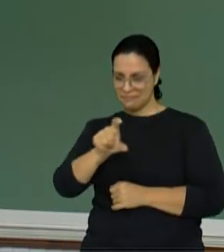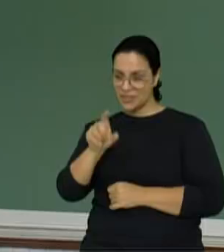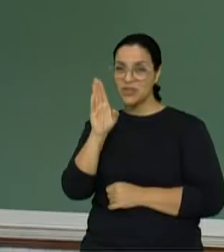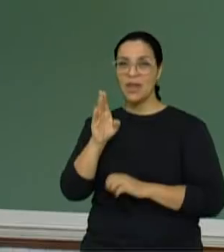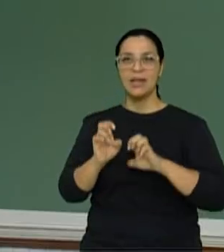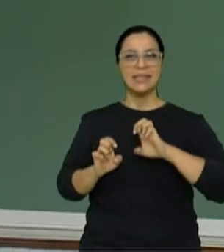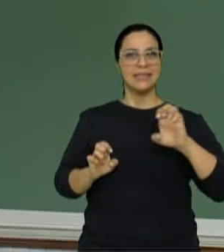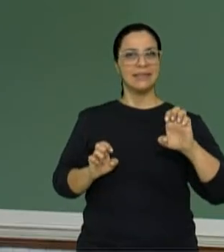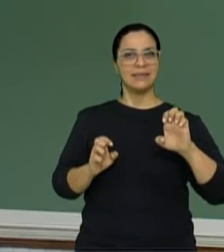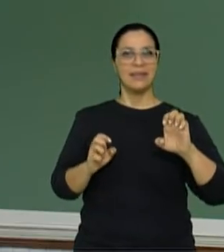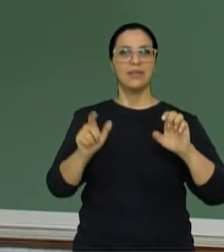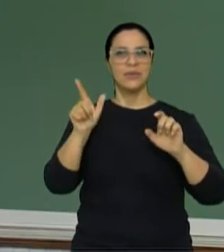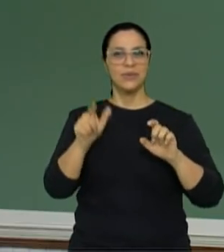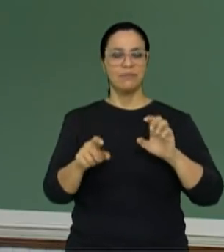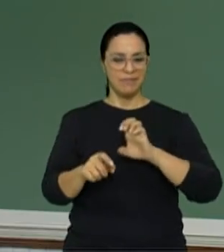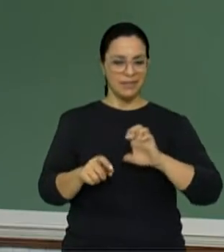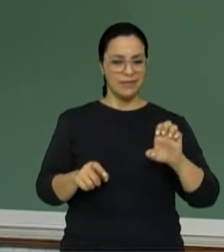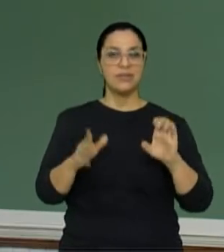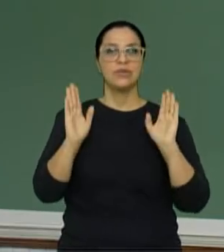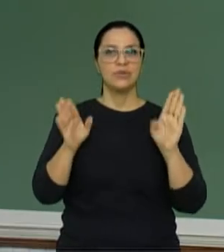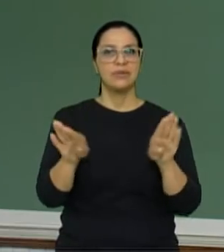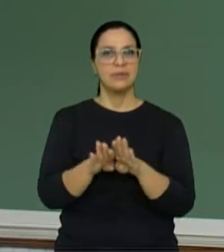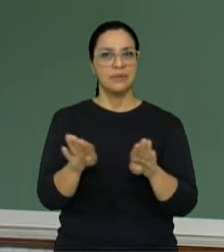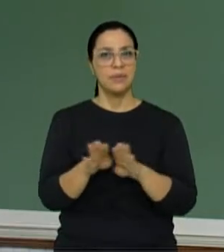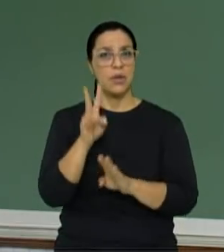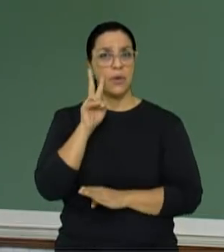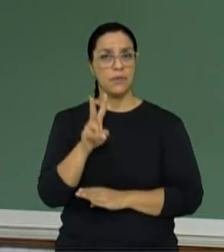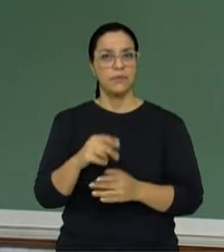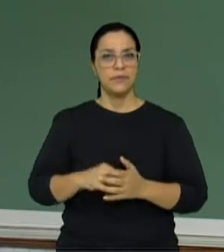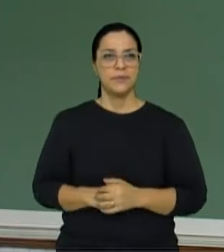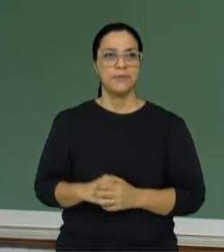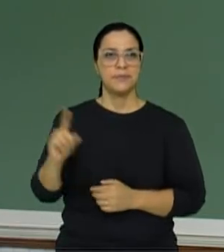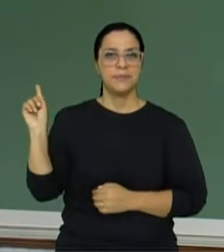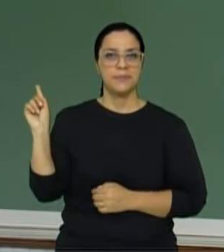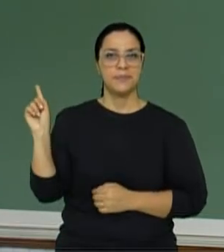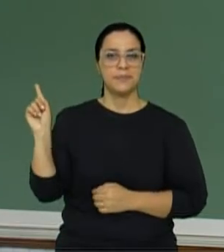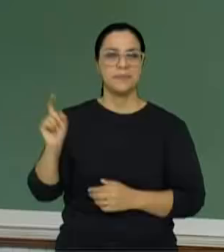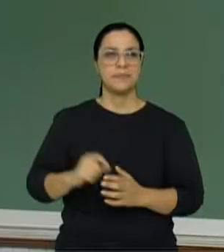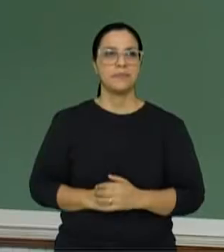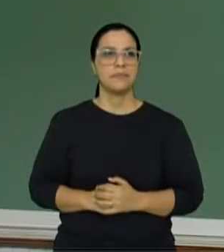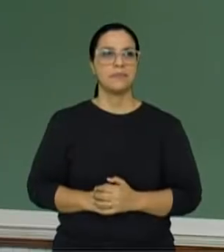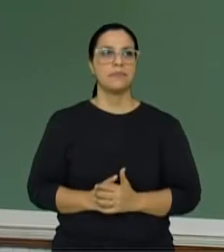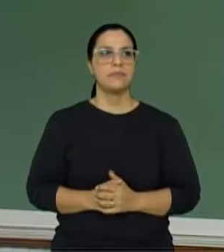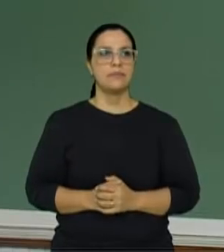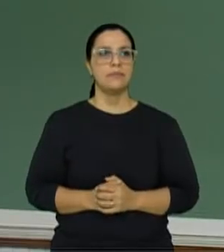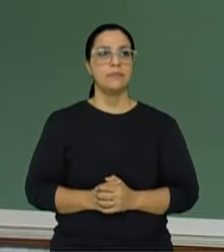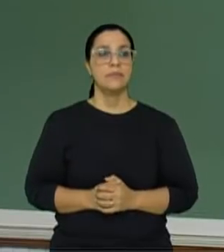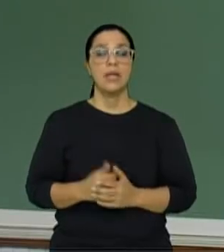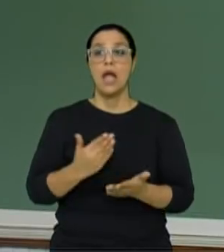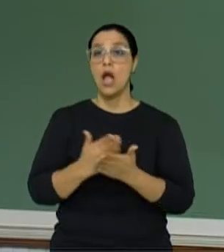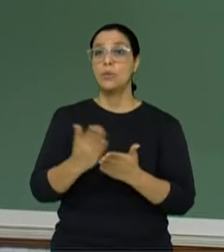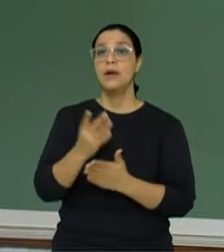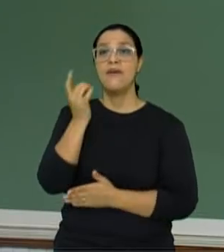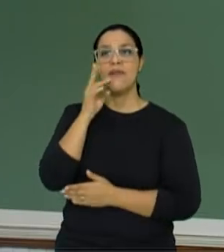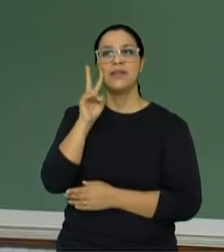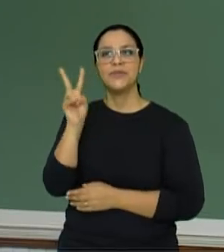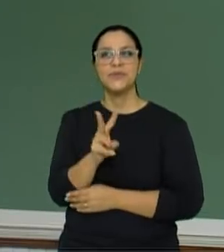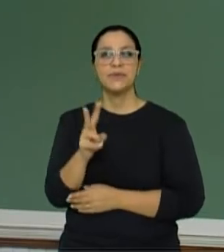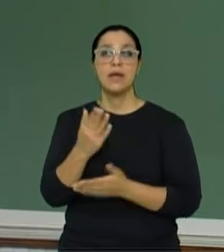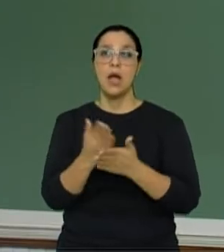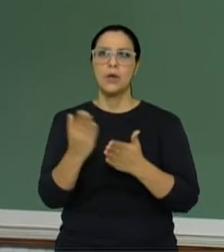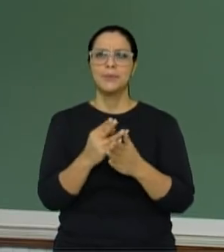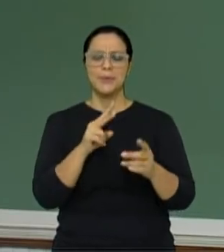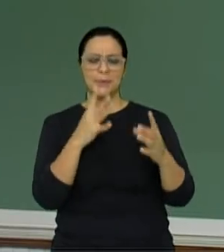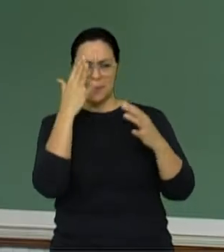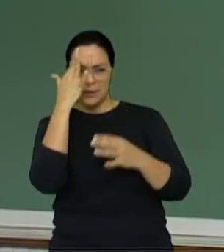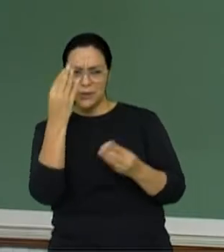essa figura que está aqui nessa lateral esquerda. Olha só a figura que eu tenho. Então, lateral esquerda, ok? Tem umas que são fáceis de ver, outras a gente tem